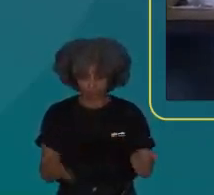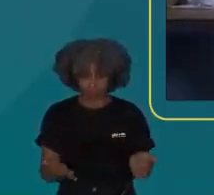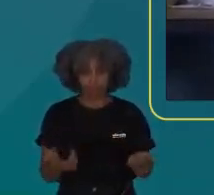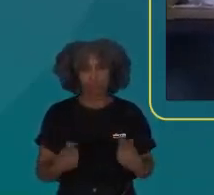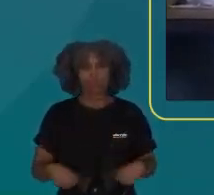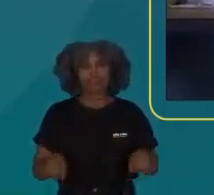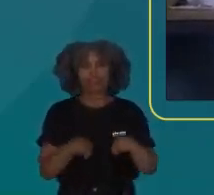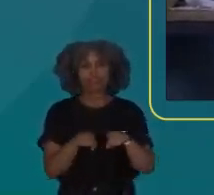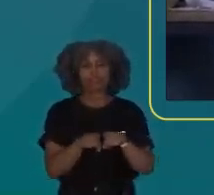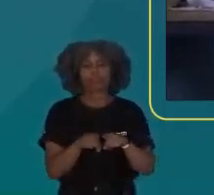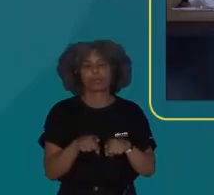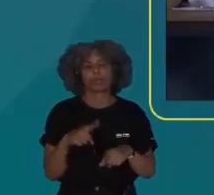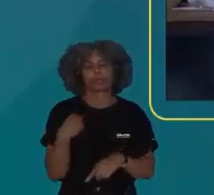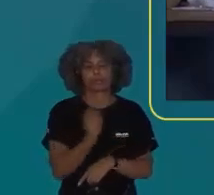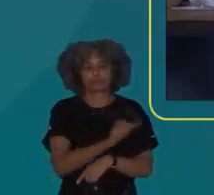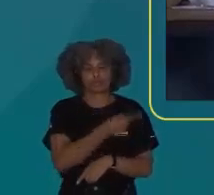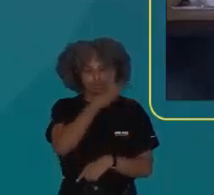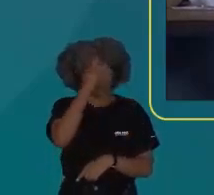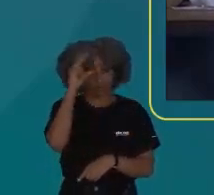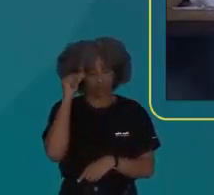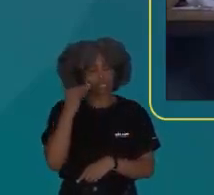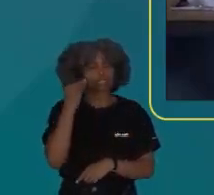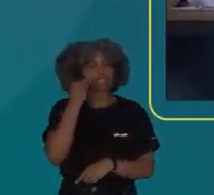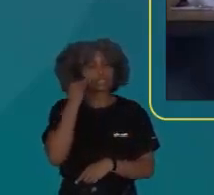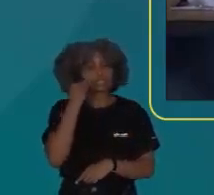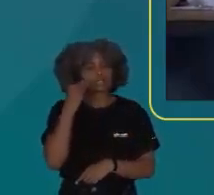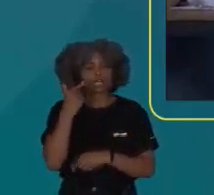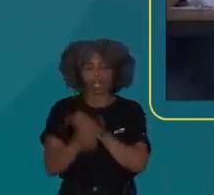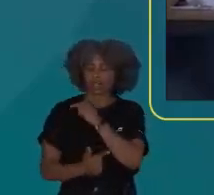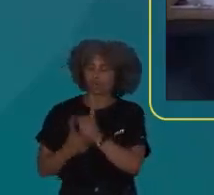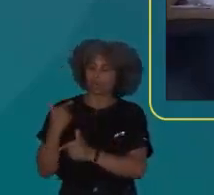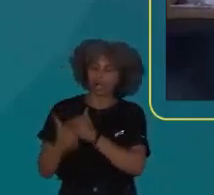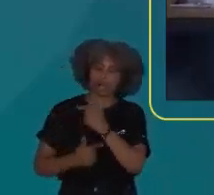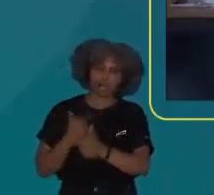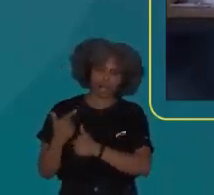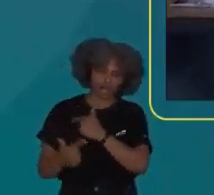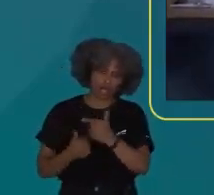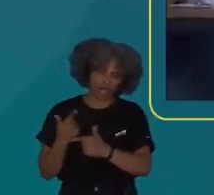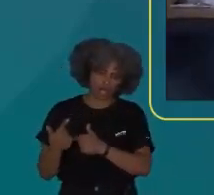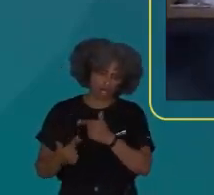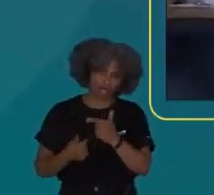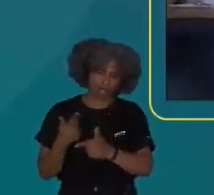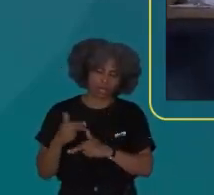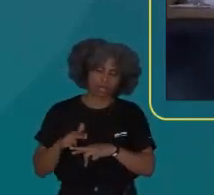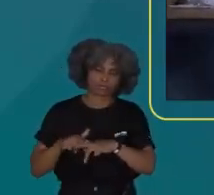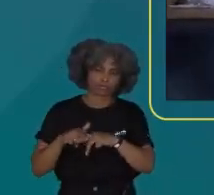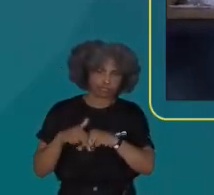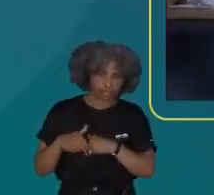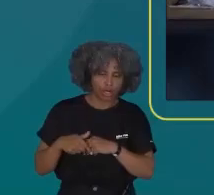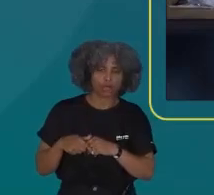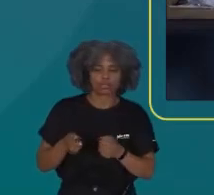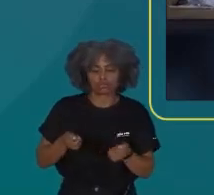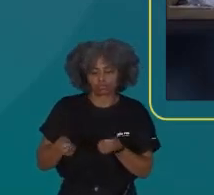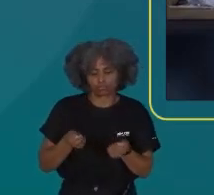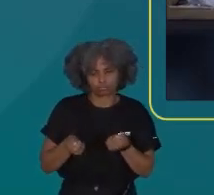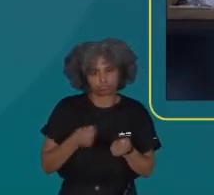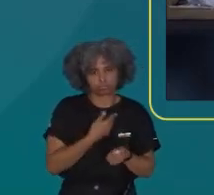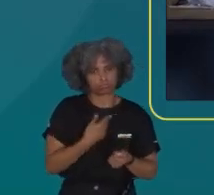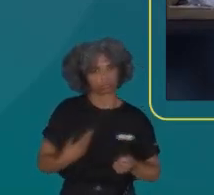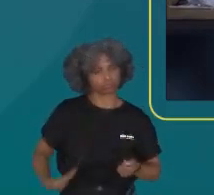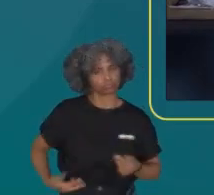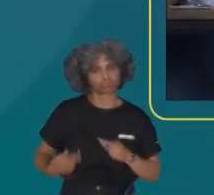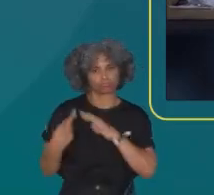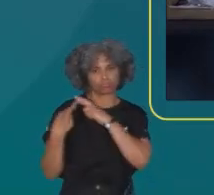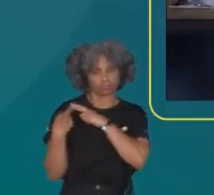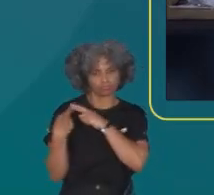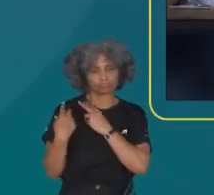nosso prefeito tem buscado trabalhar em cima disso, é a partir de uma gestão pública eficaz e responsável